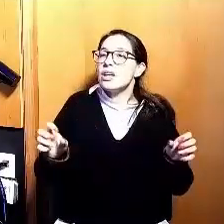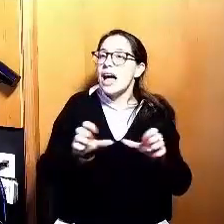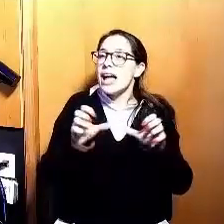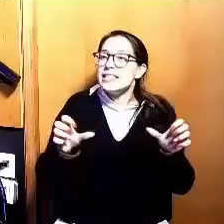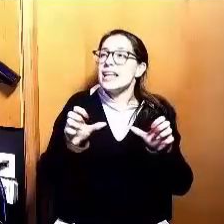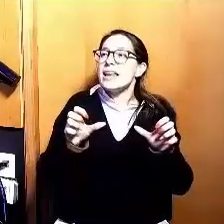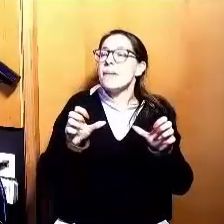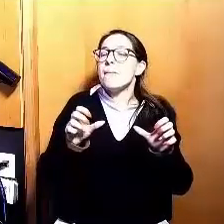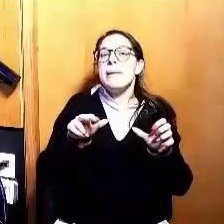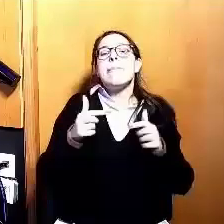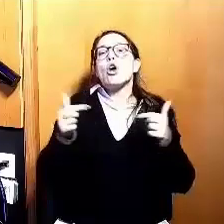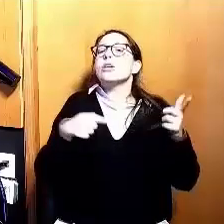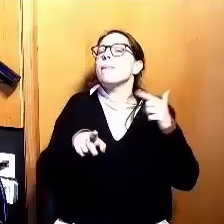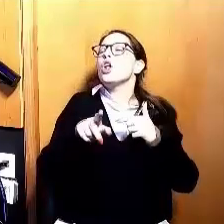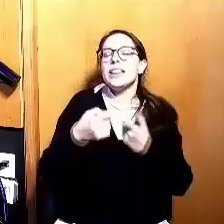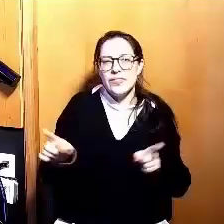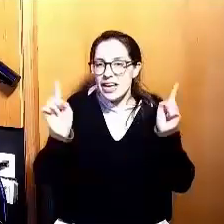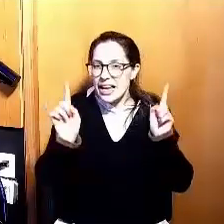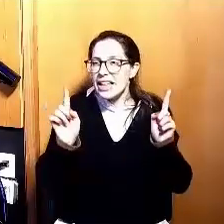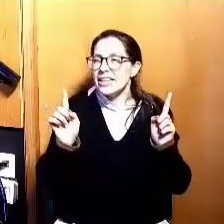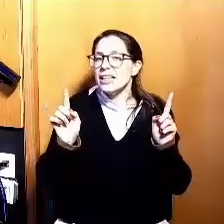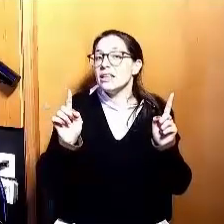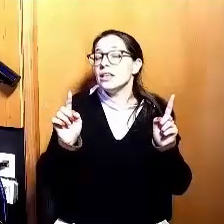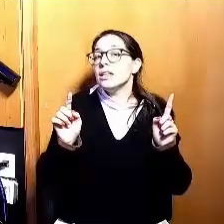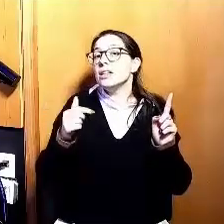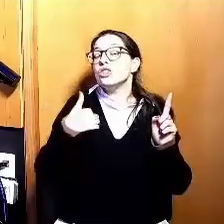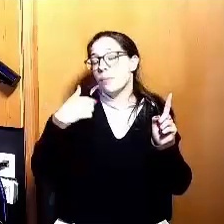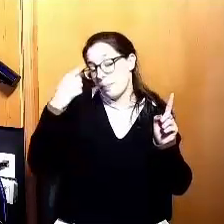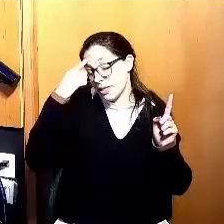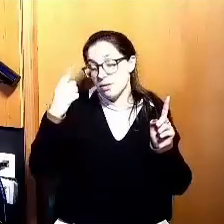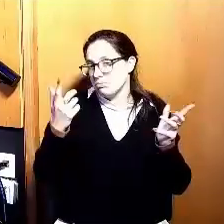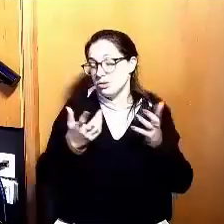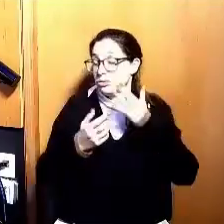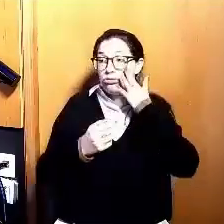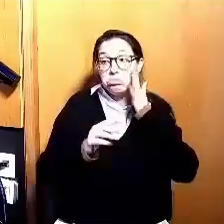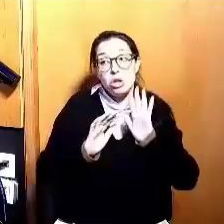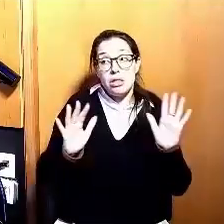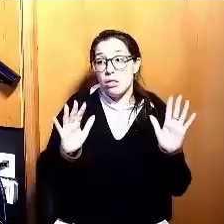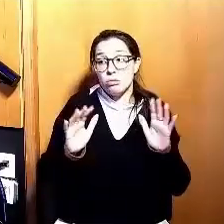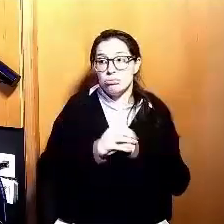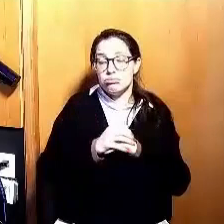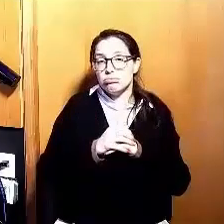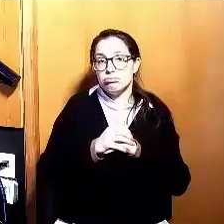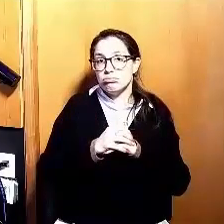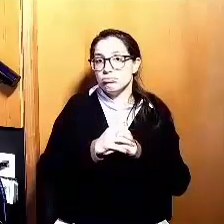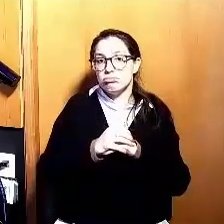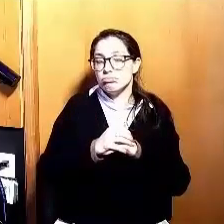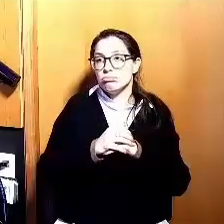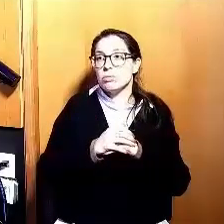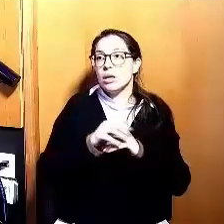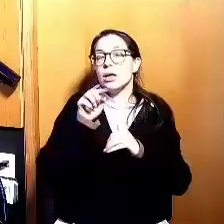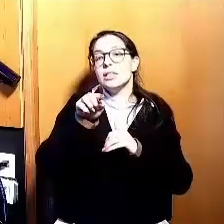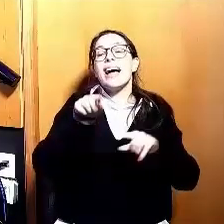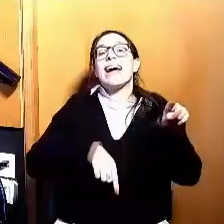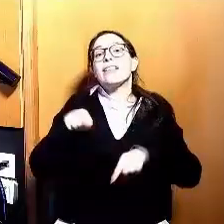diferentes. Eu acho que teve uma mudança de foco muito grande era o perigo dessa questão